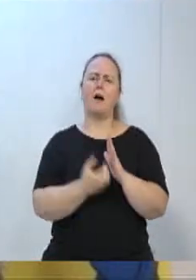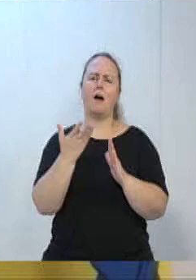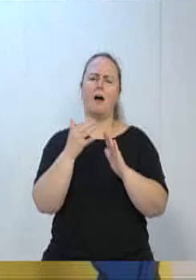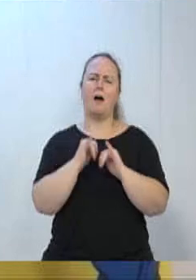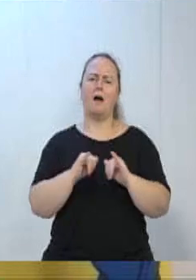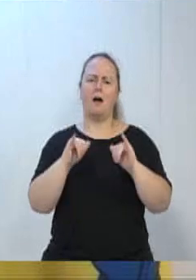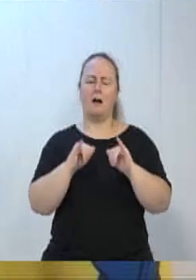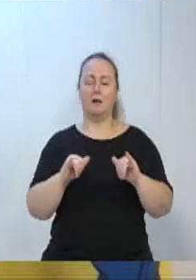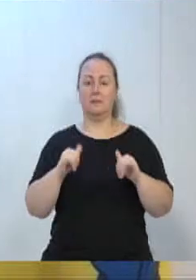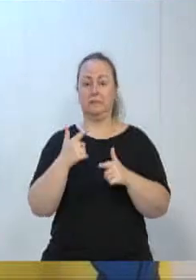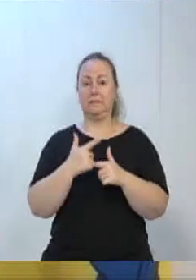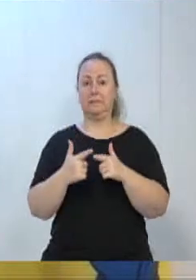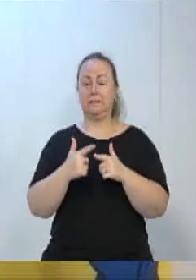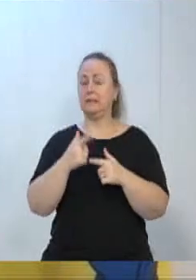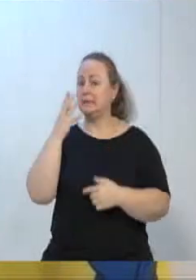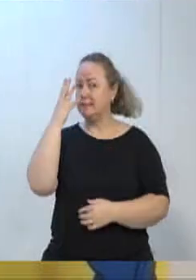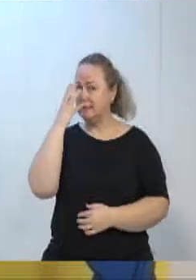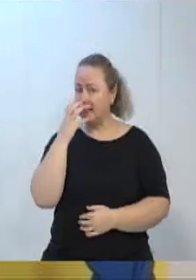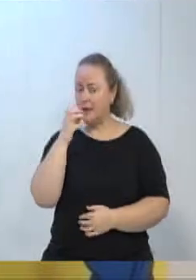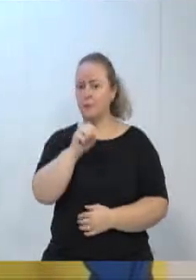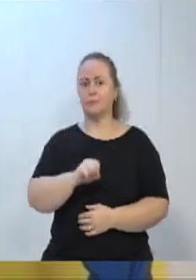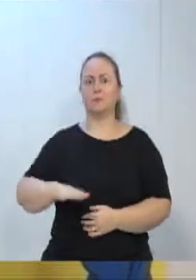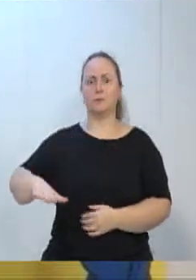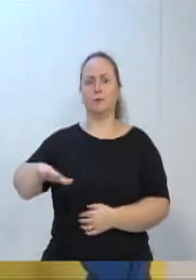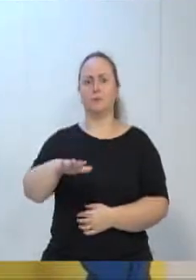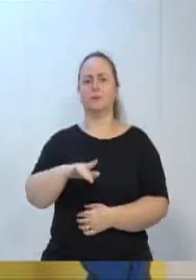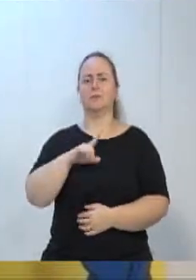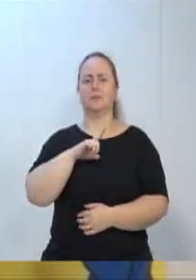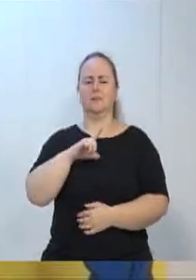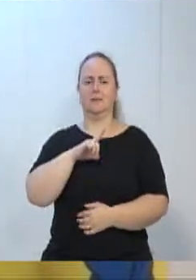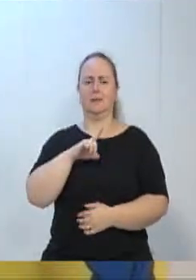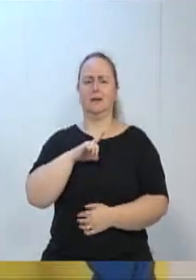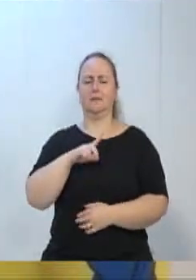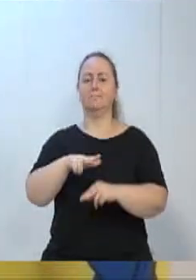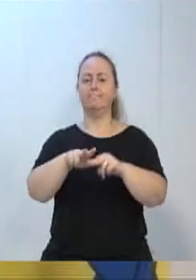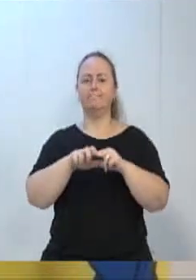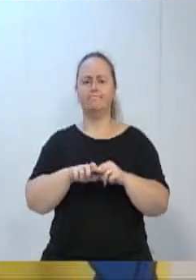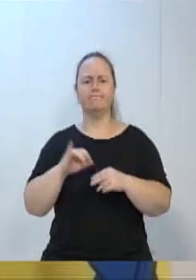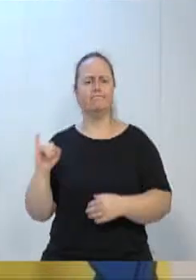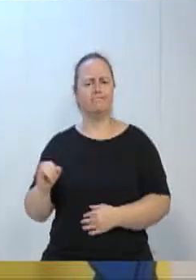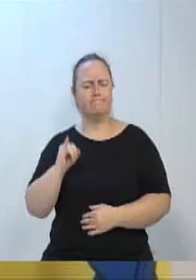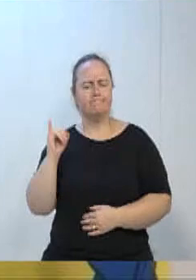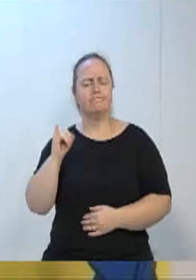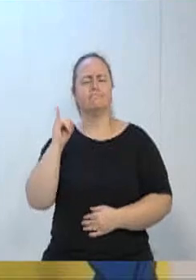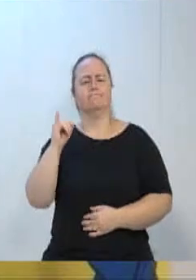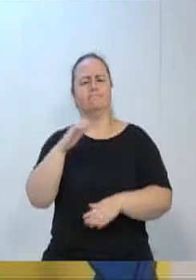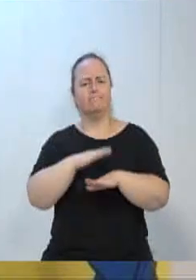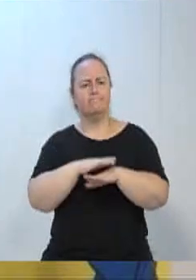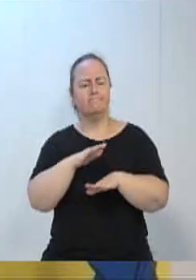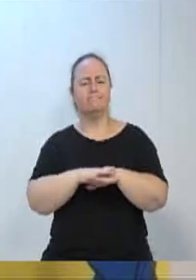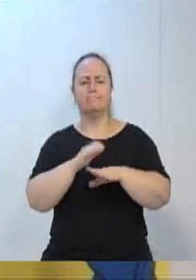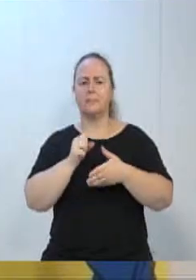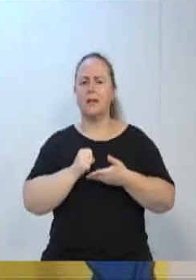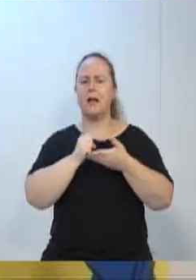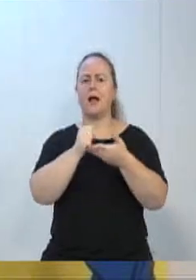problema sério que a nossa sociedade tem, e é importante que nós podemos fazer e ajudar